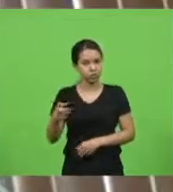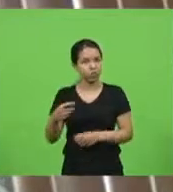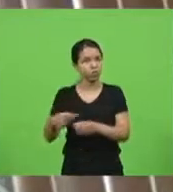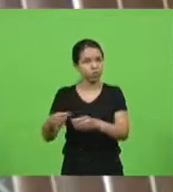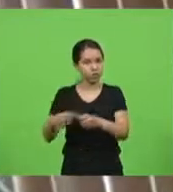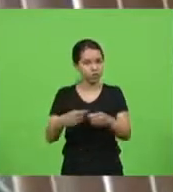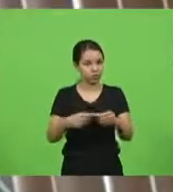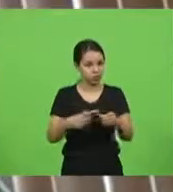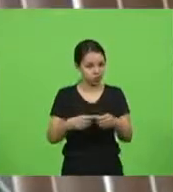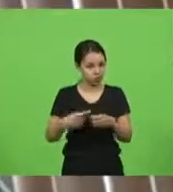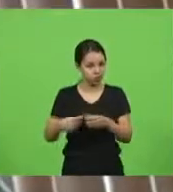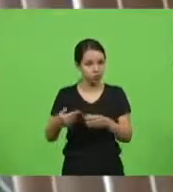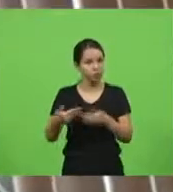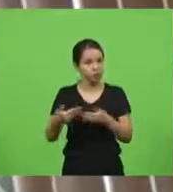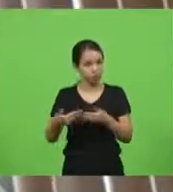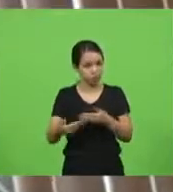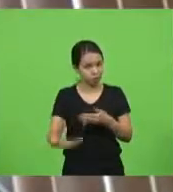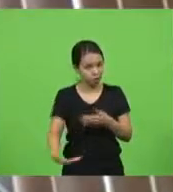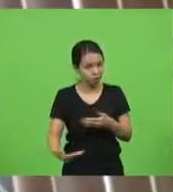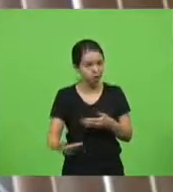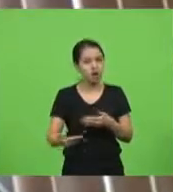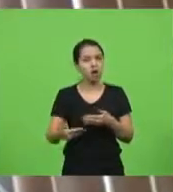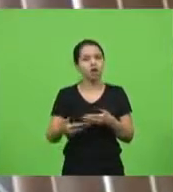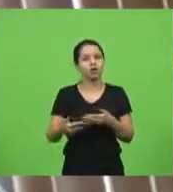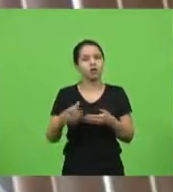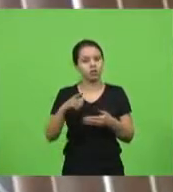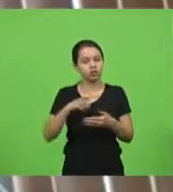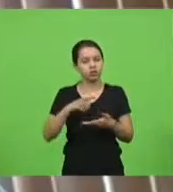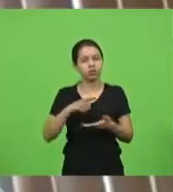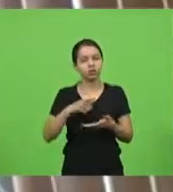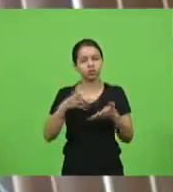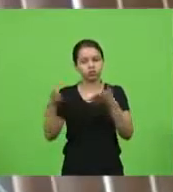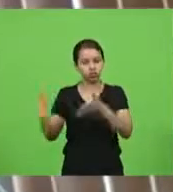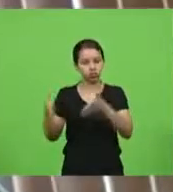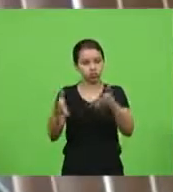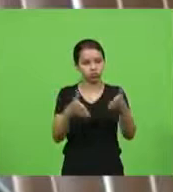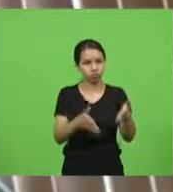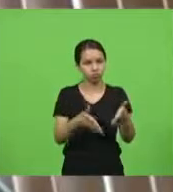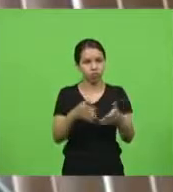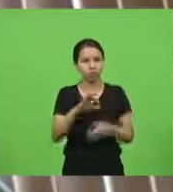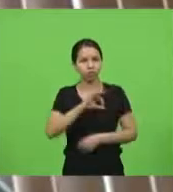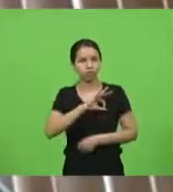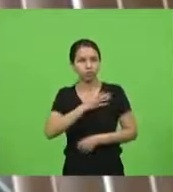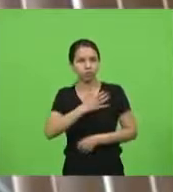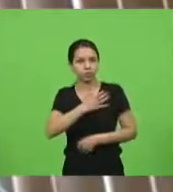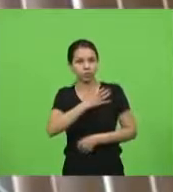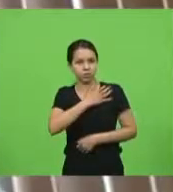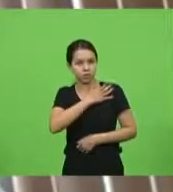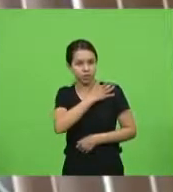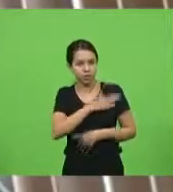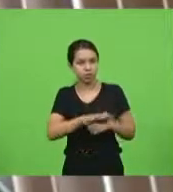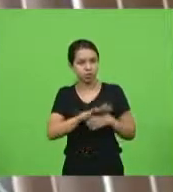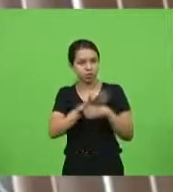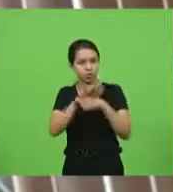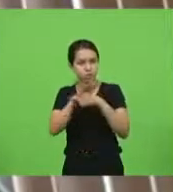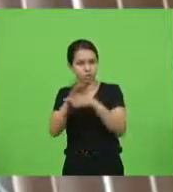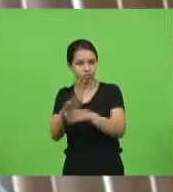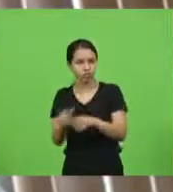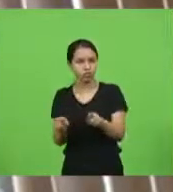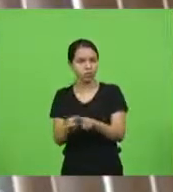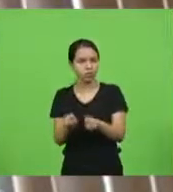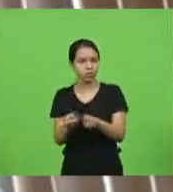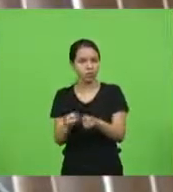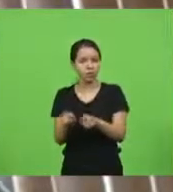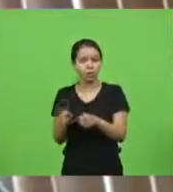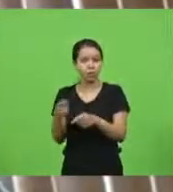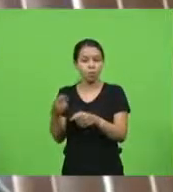militares. Ação de incremento de efetivo inovadora, visando favorecer também os menores